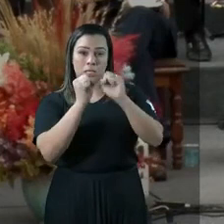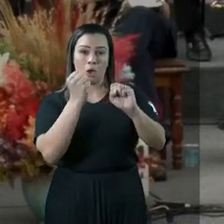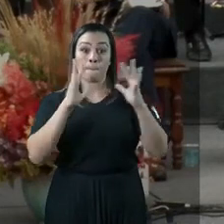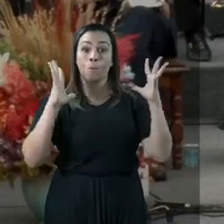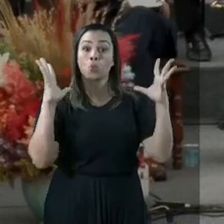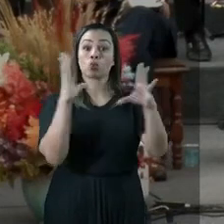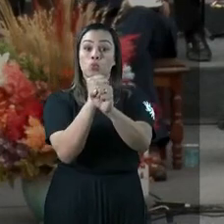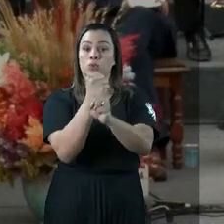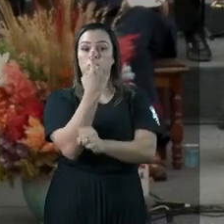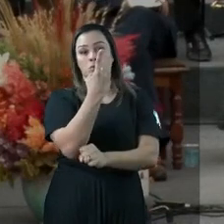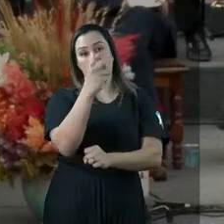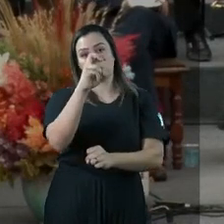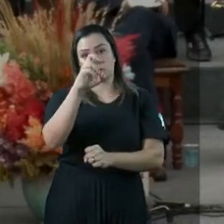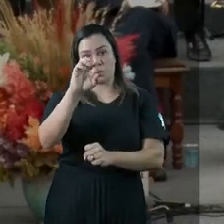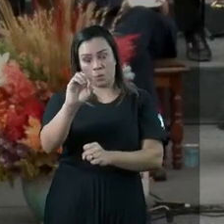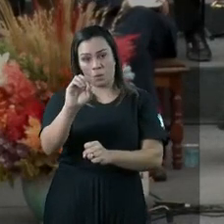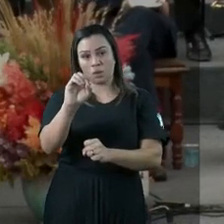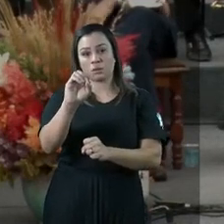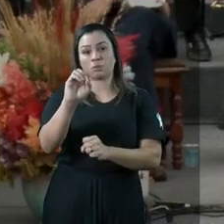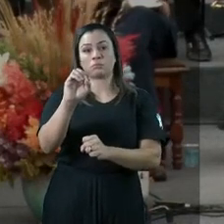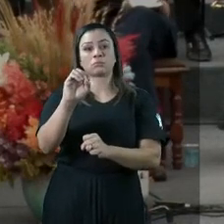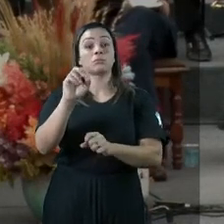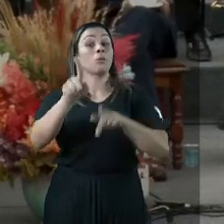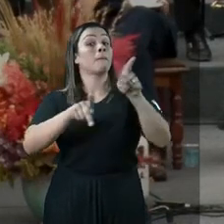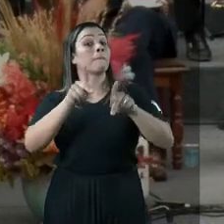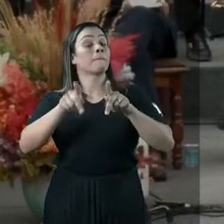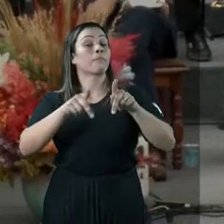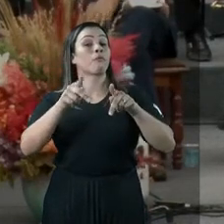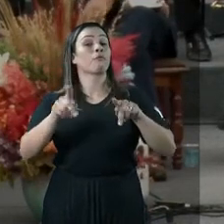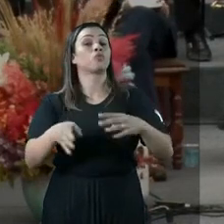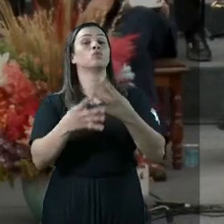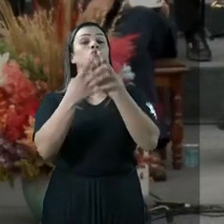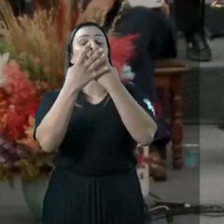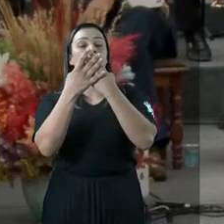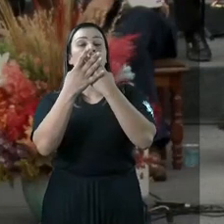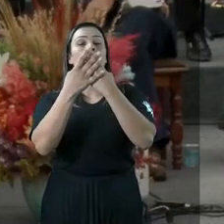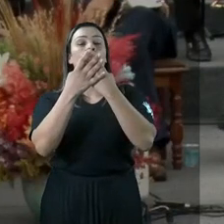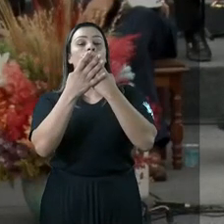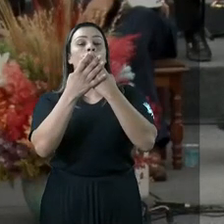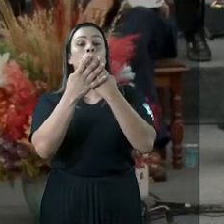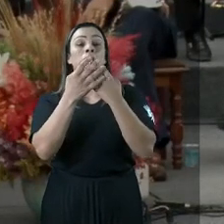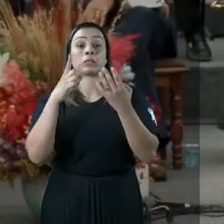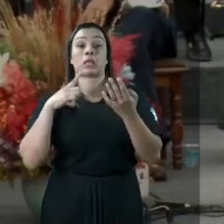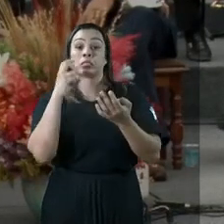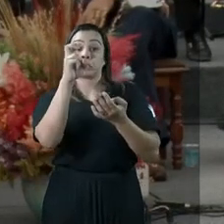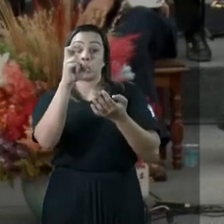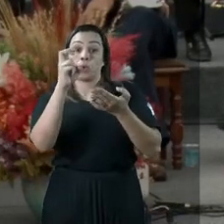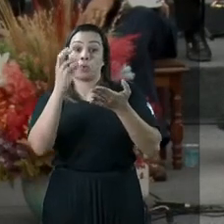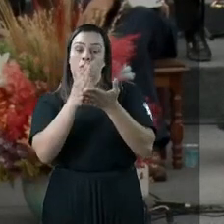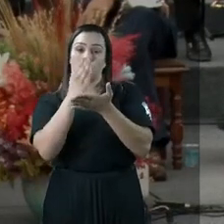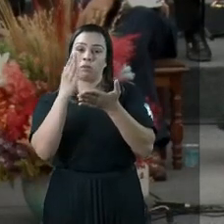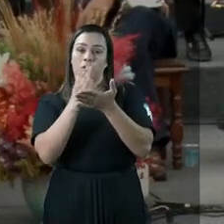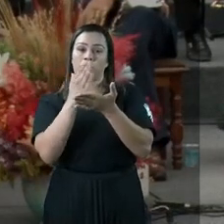é subdividido entre os judeus em 5 livros, que está inserido o Salmo 24. O Salmo 24 é